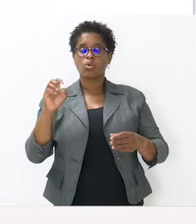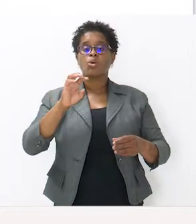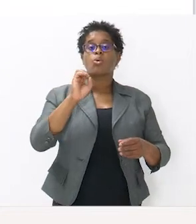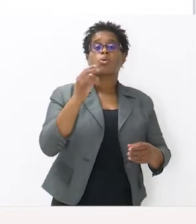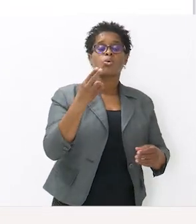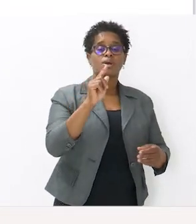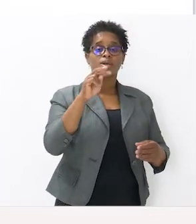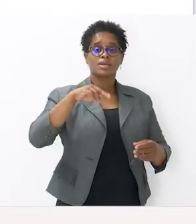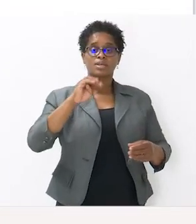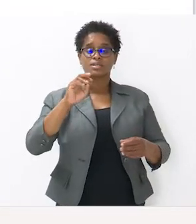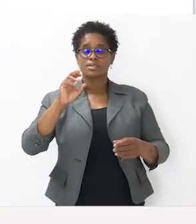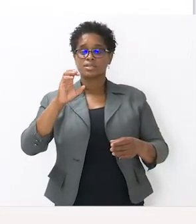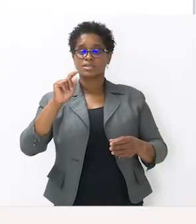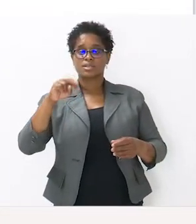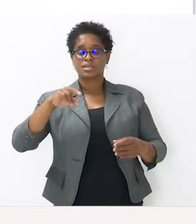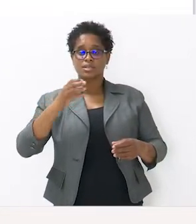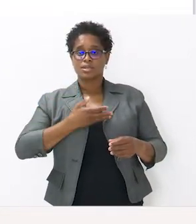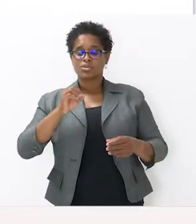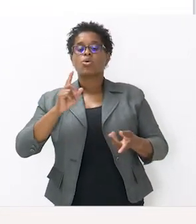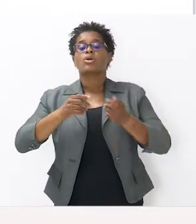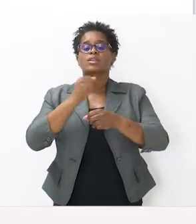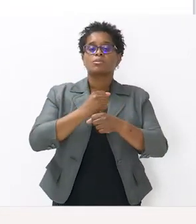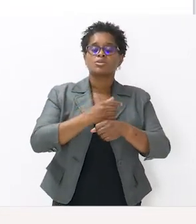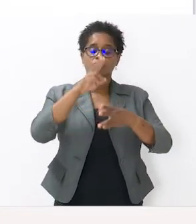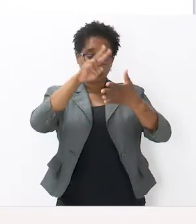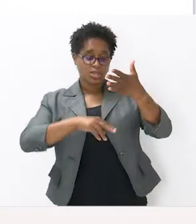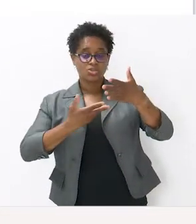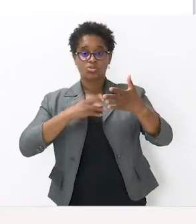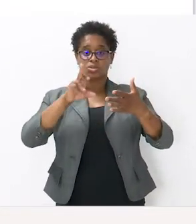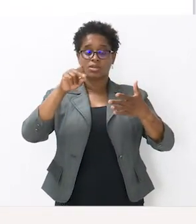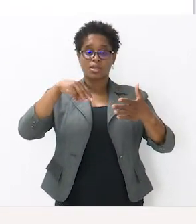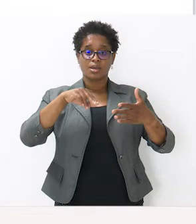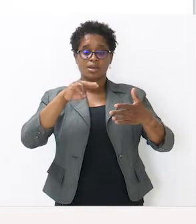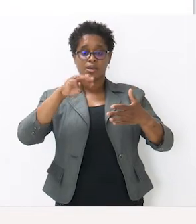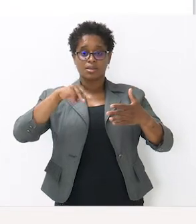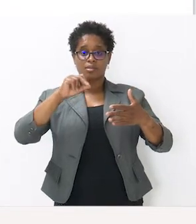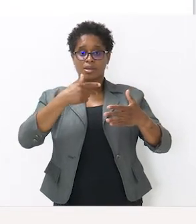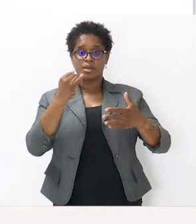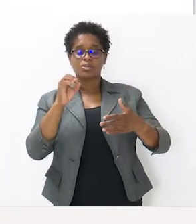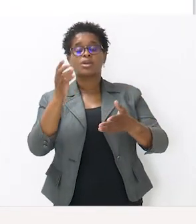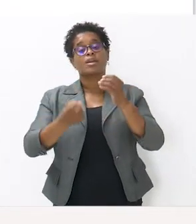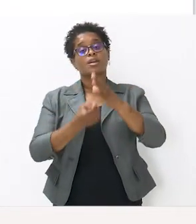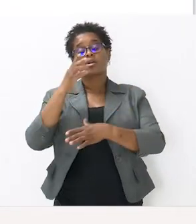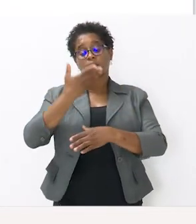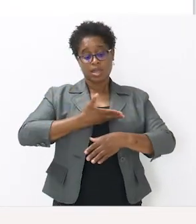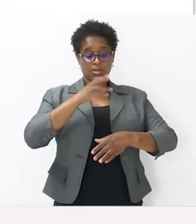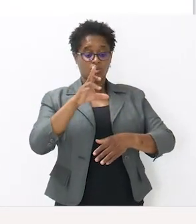vimos? Que o texto dramático é criado pelo... Muito bem,